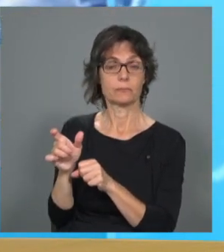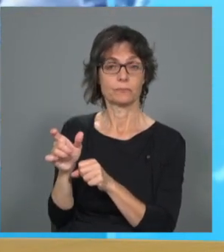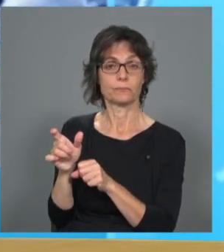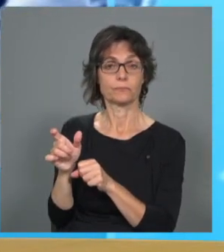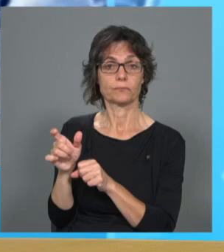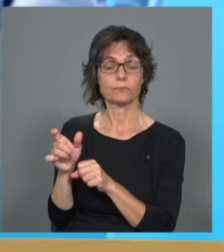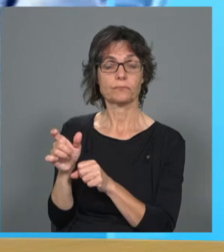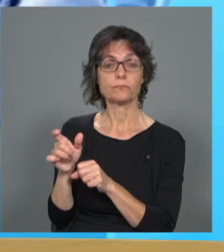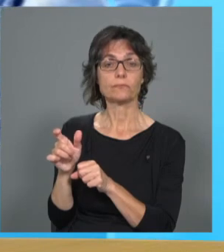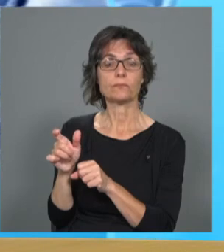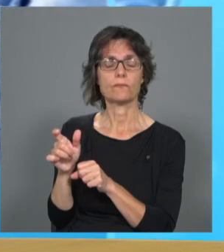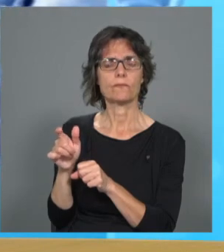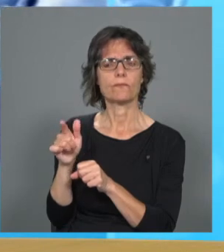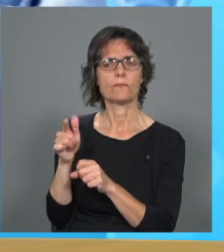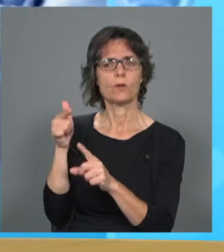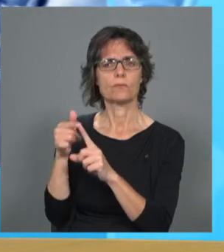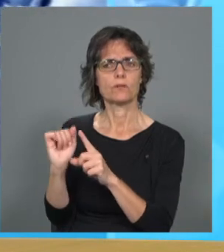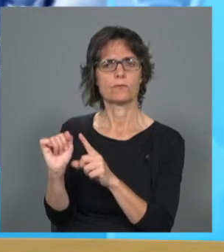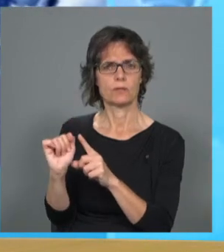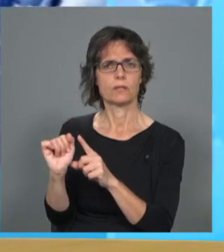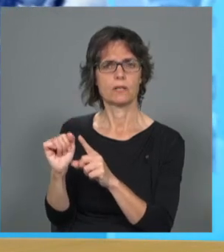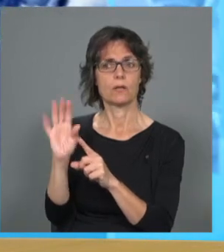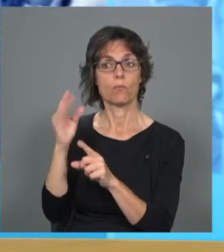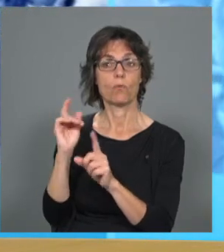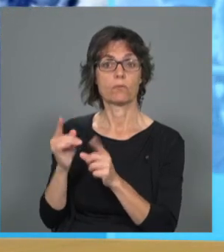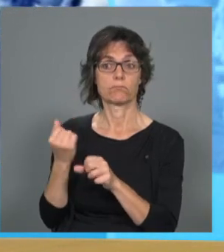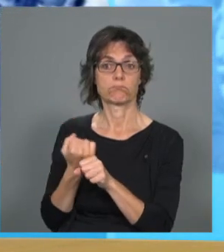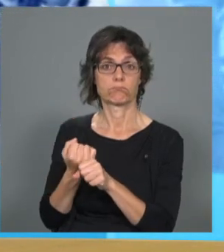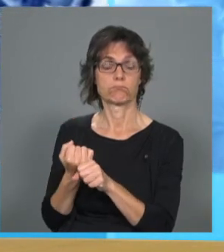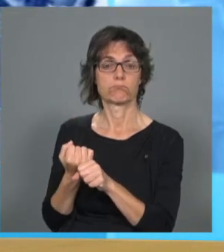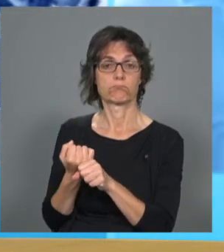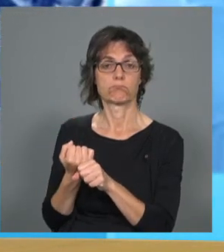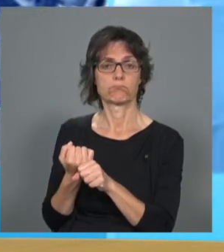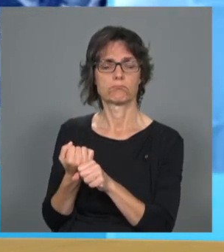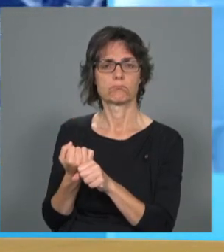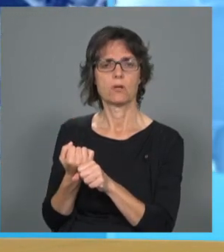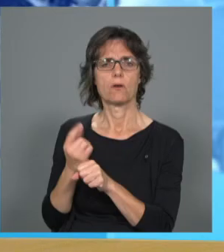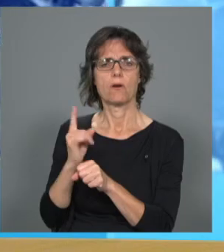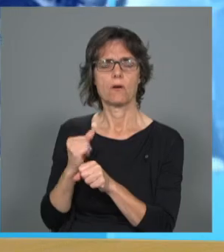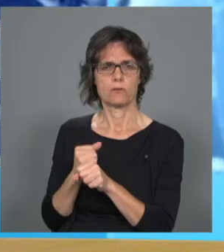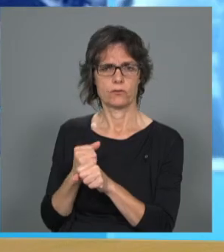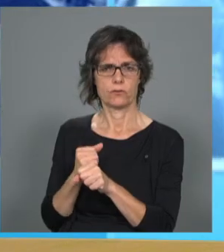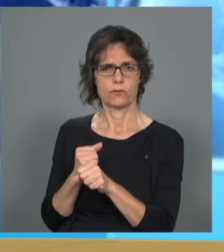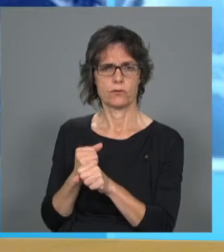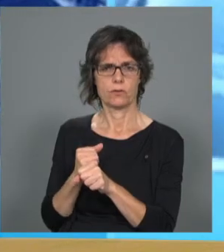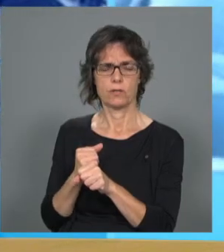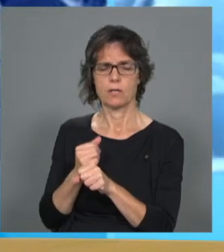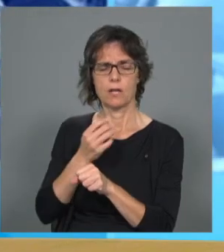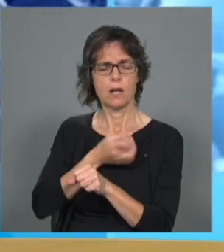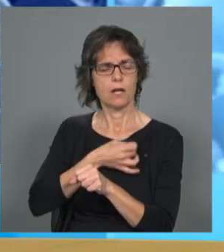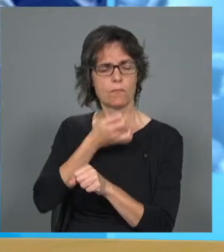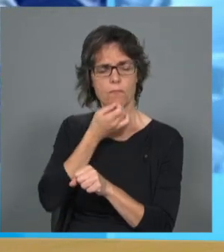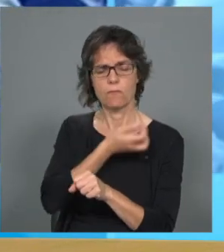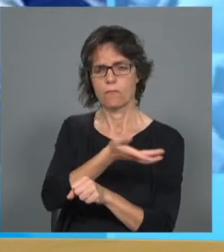o objetivo primeiro e principal do início da sua atividade foi dar um olhar de carinho e de amor a quem estava a